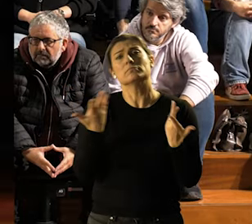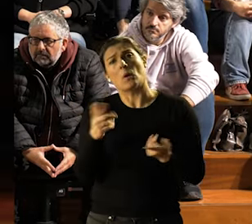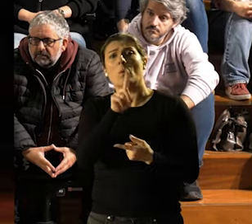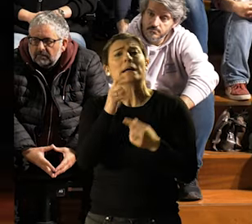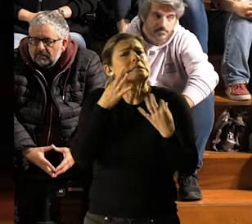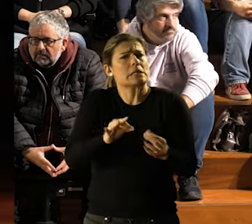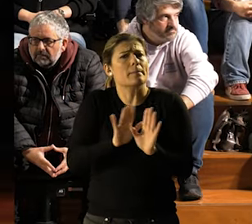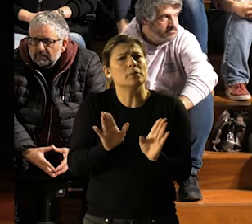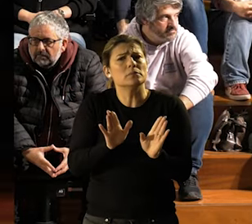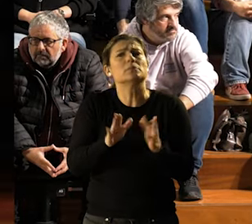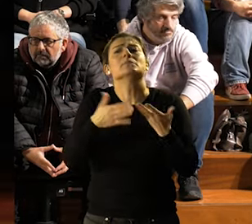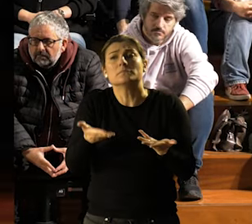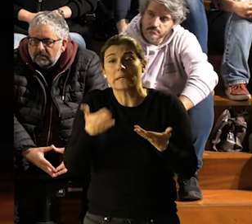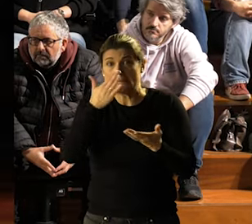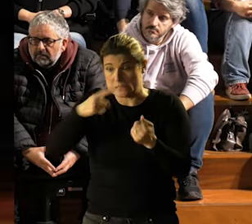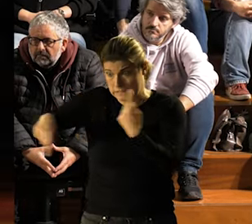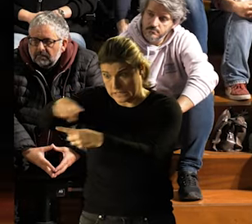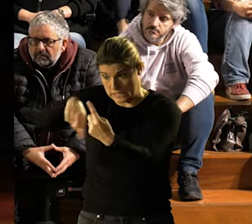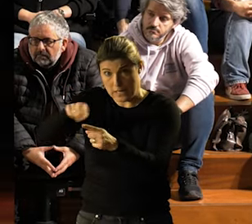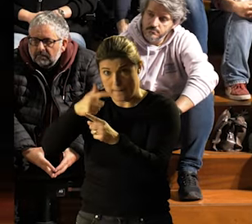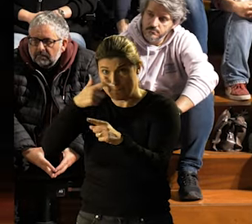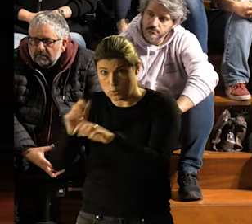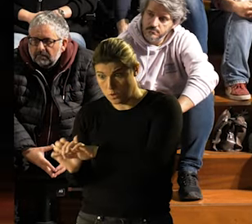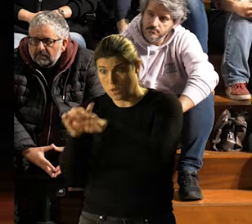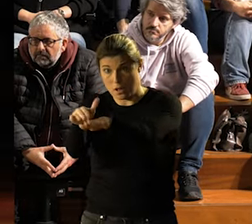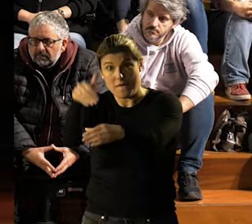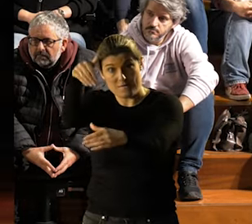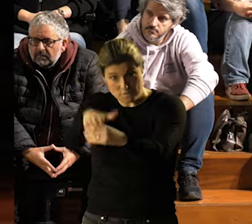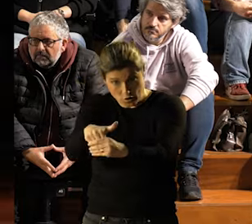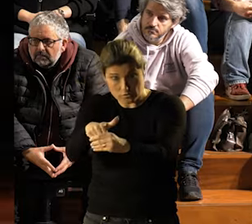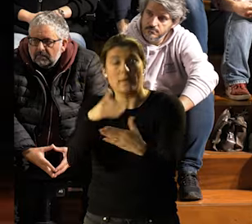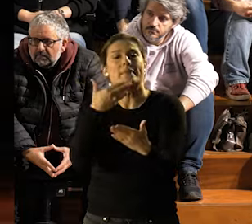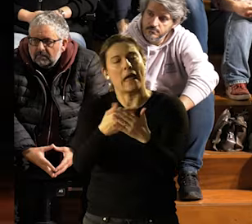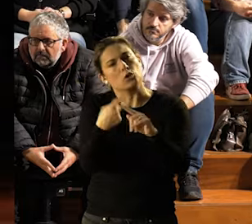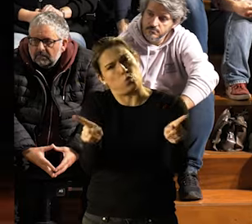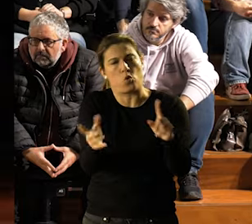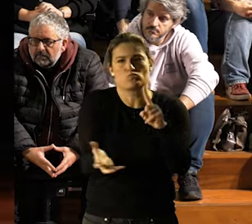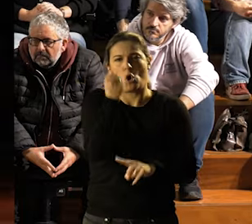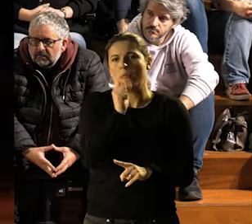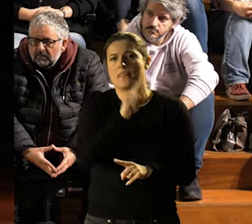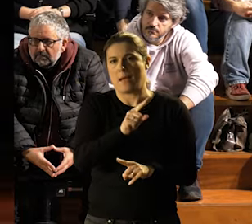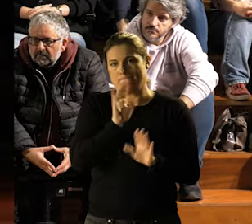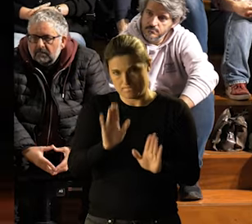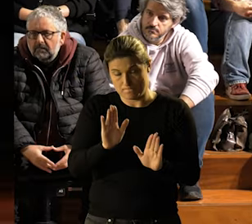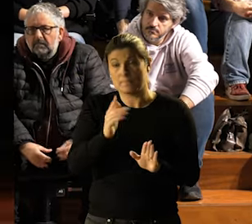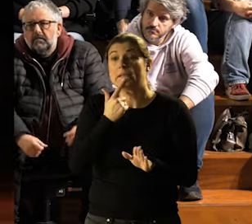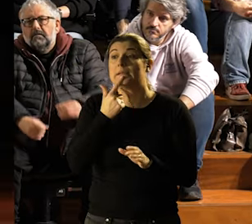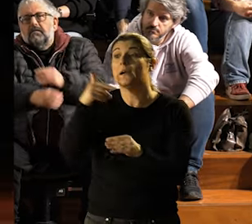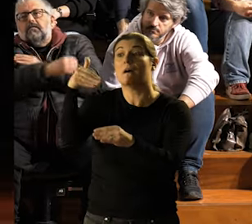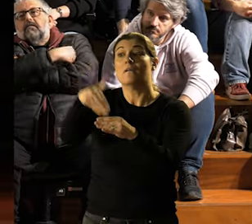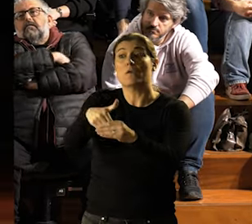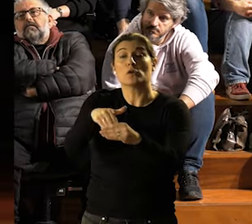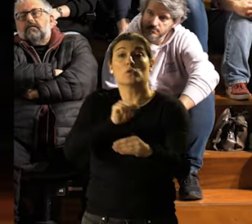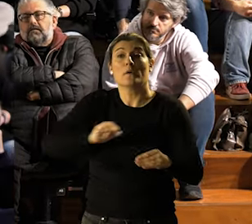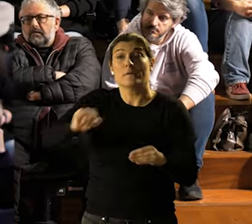simples se elas se mobilizarem esse voto de diferença pode ganhar se nós levarmos o nosso voto